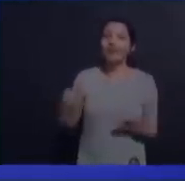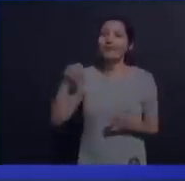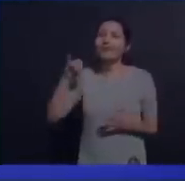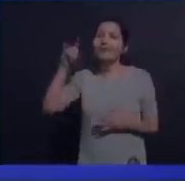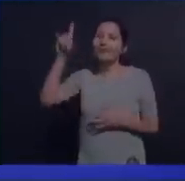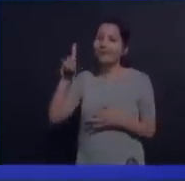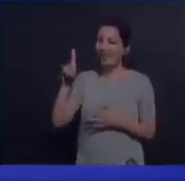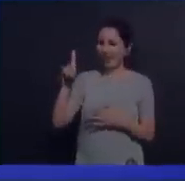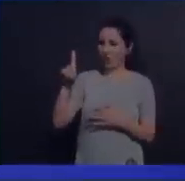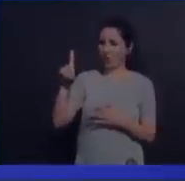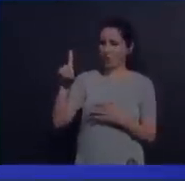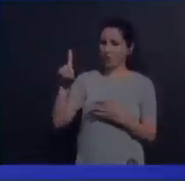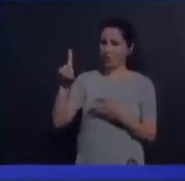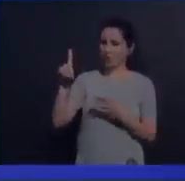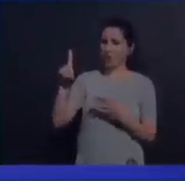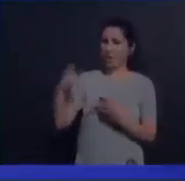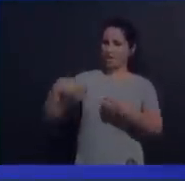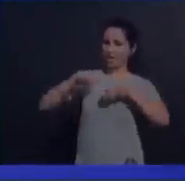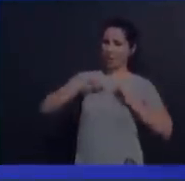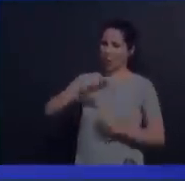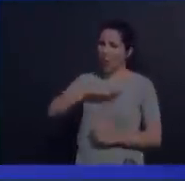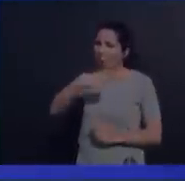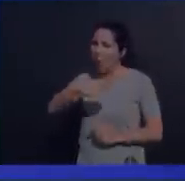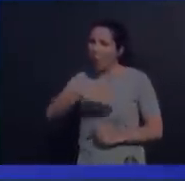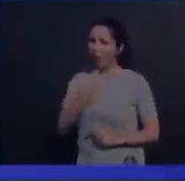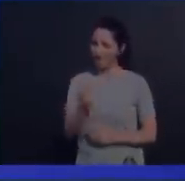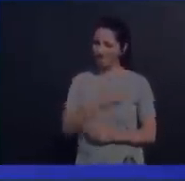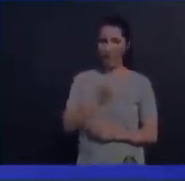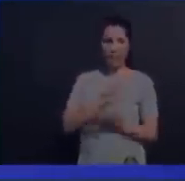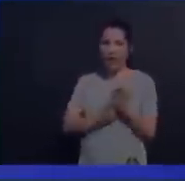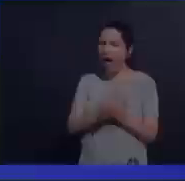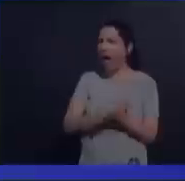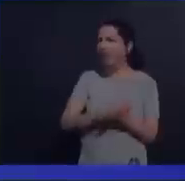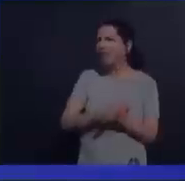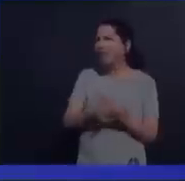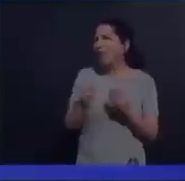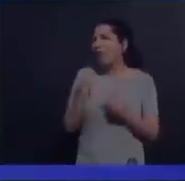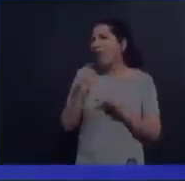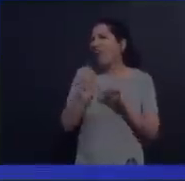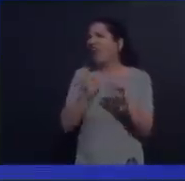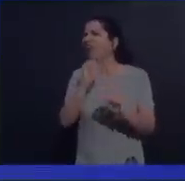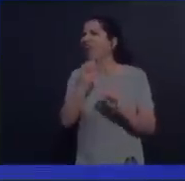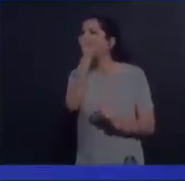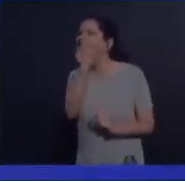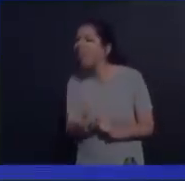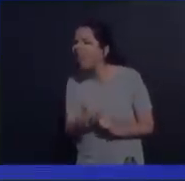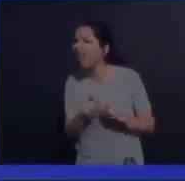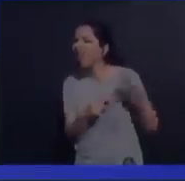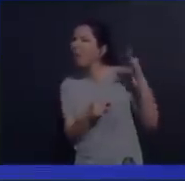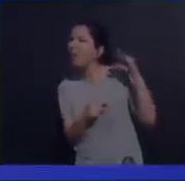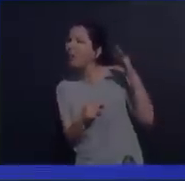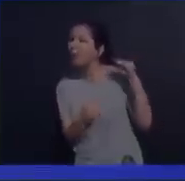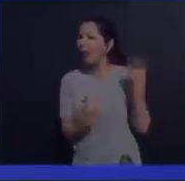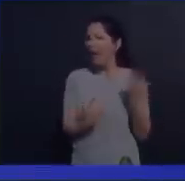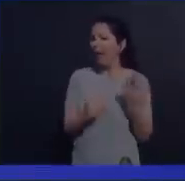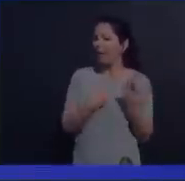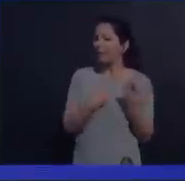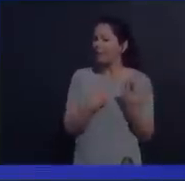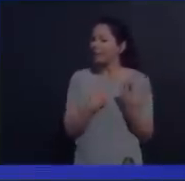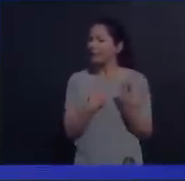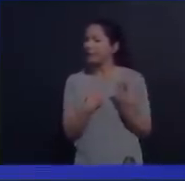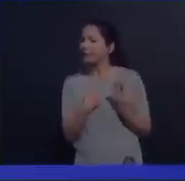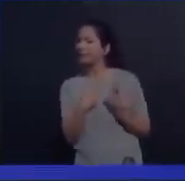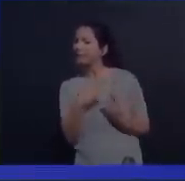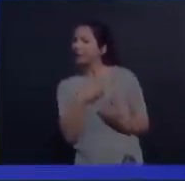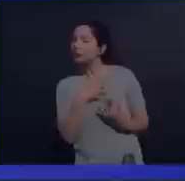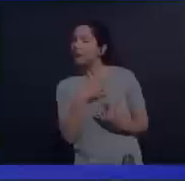Deus não nos deu espírito de medo, de covardia, quem então nos deu esse espírito de medo?